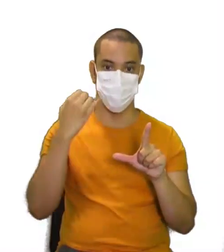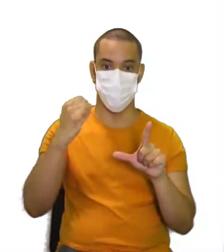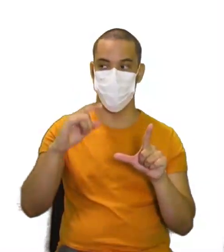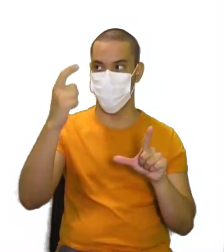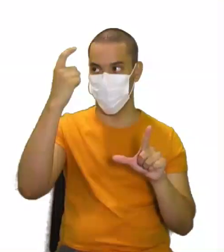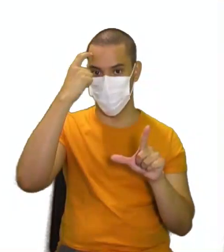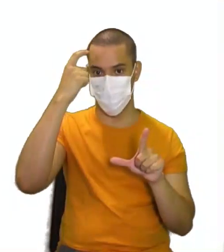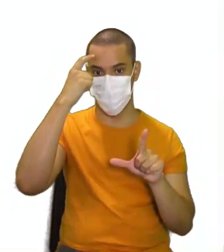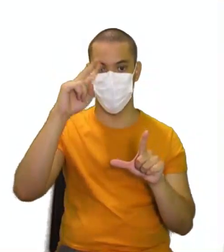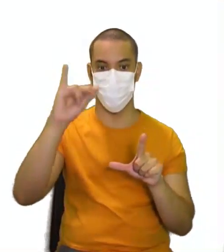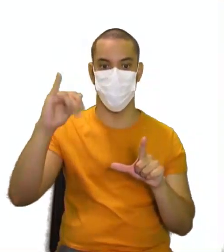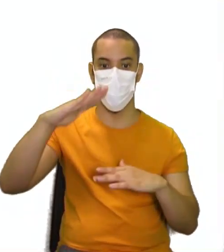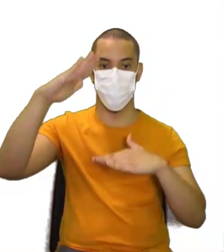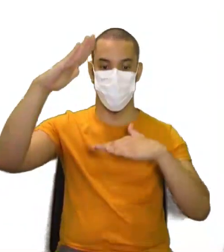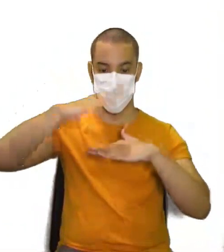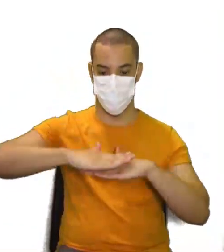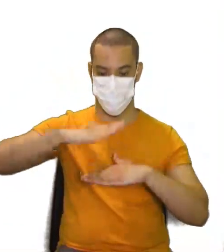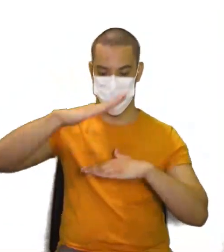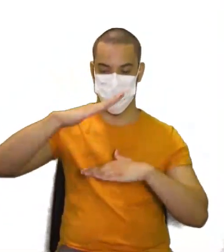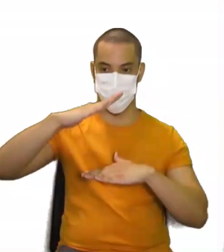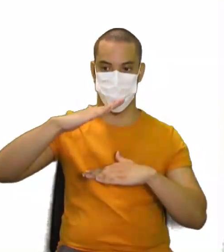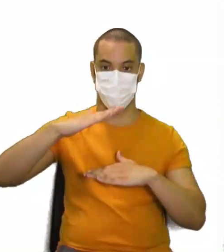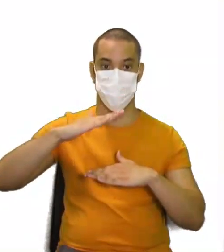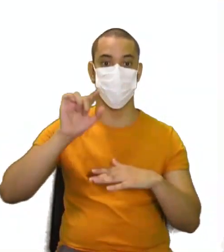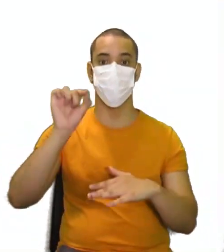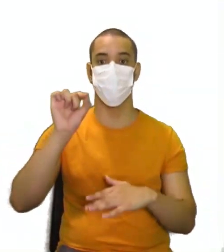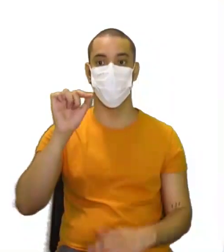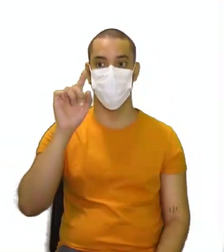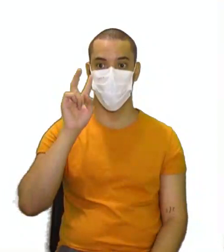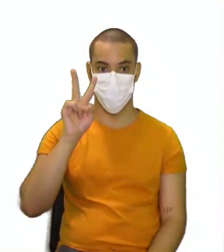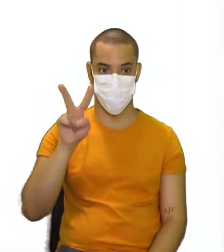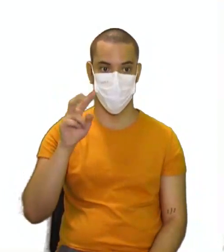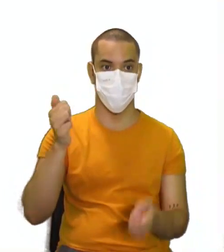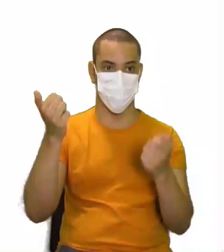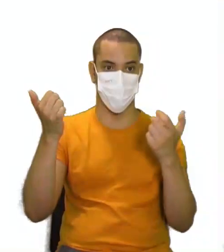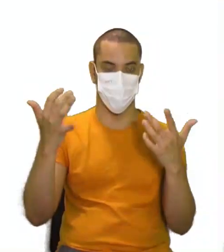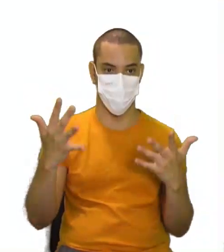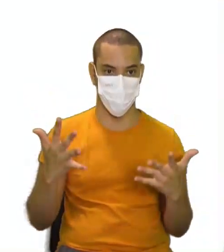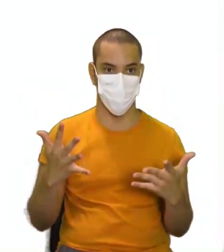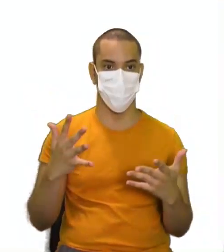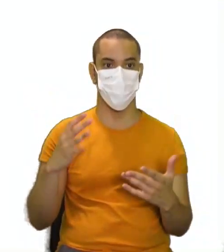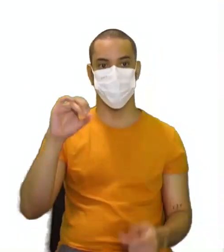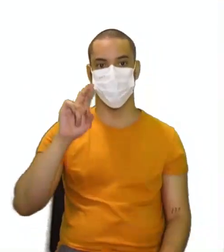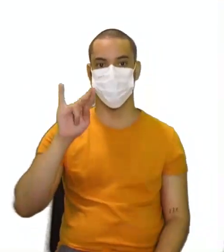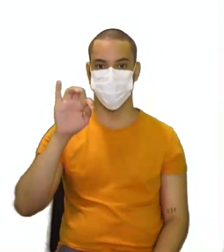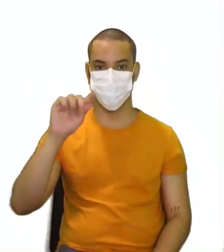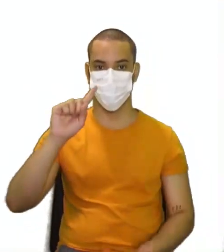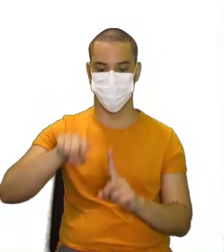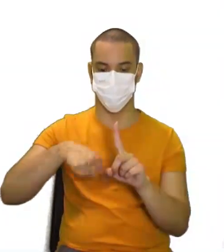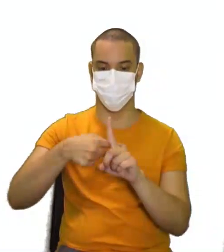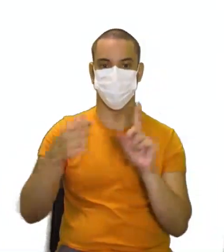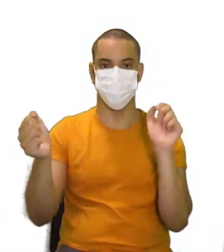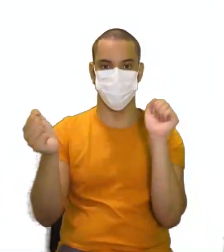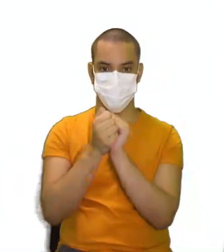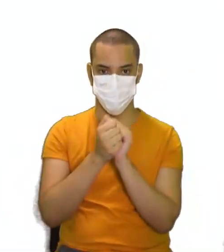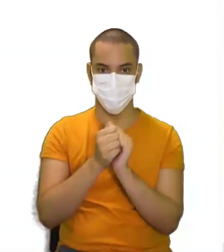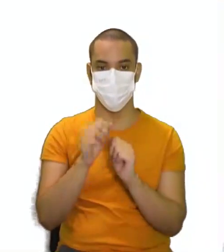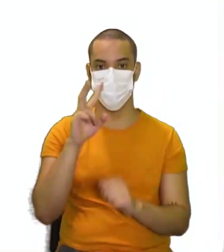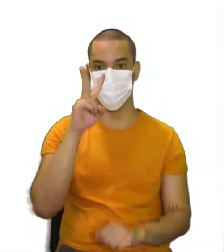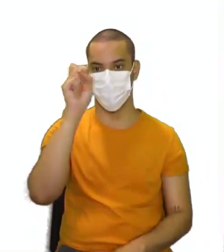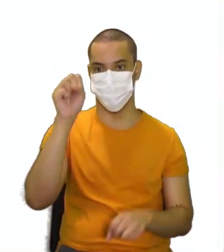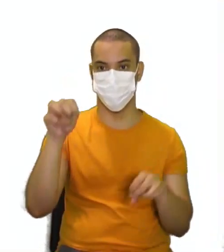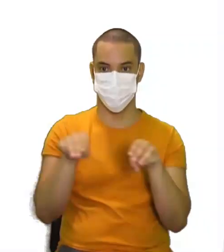palmada vai ser para baixo. E olha o que fala aqui, ó. A corrente e a força magnética sobre a